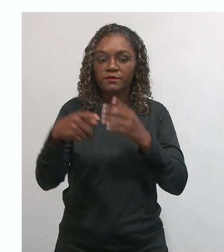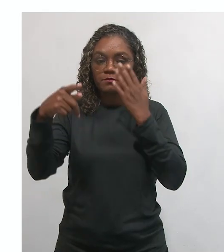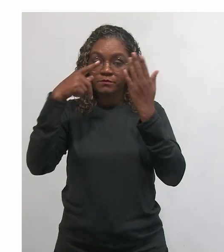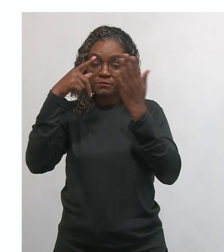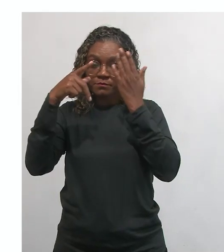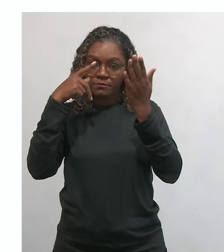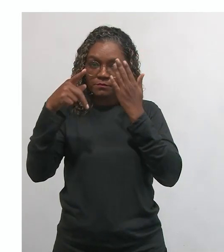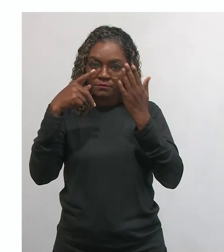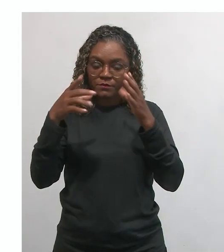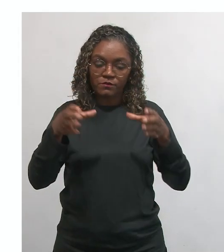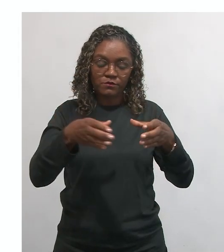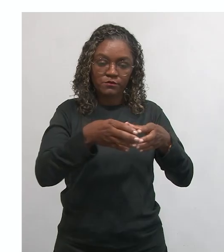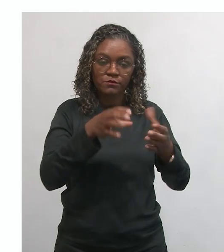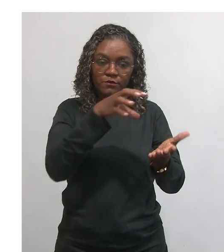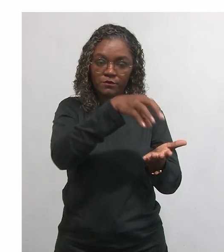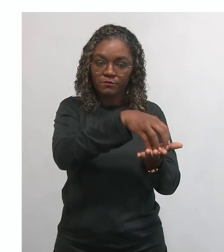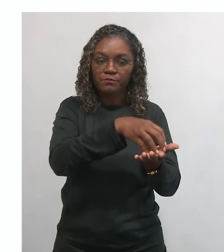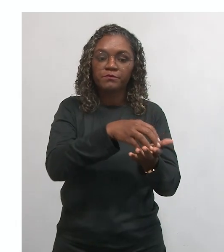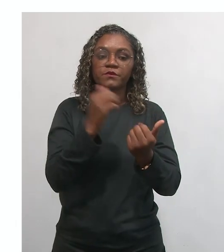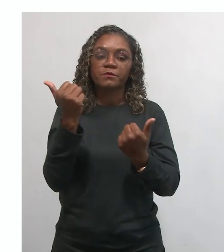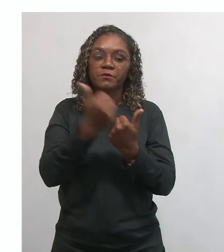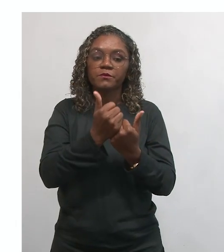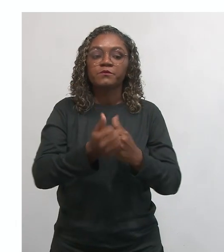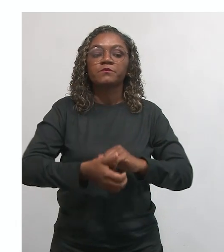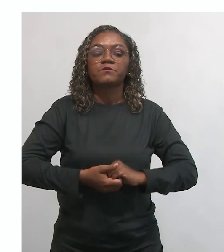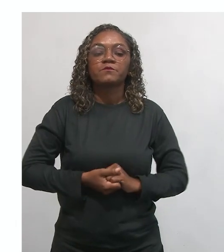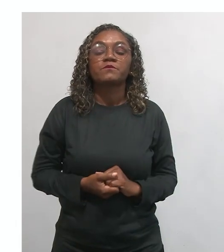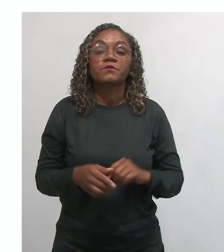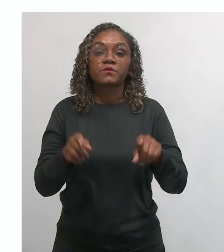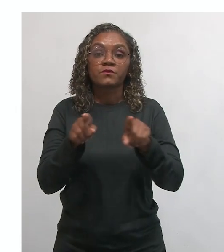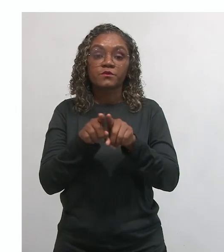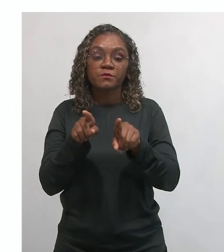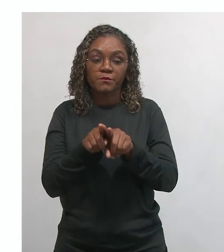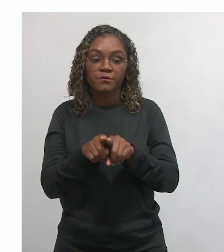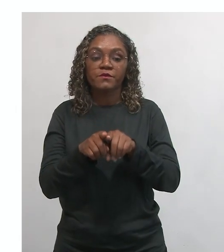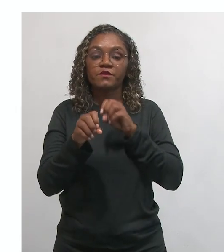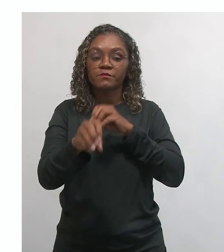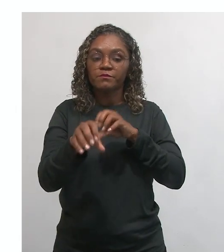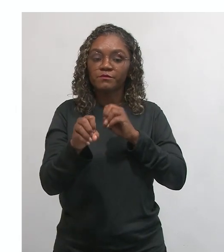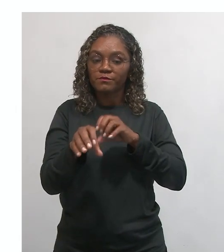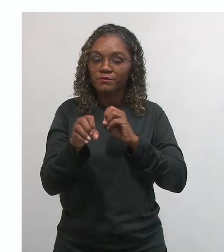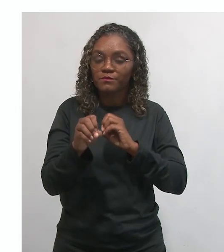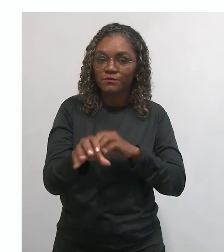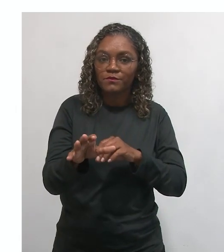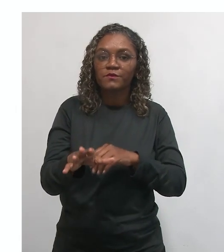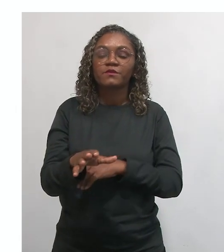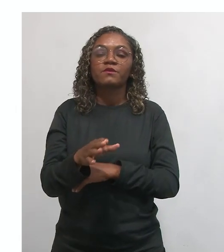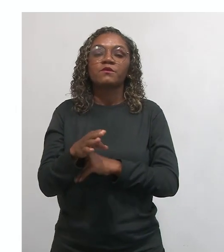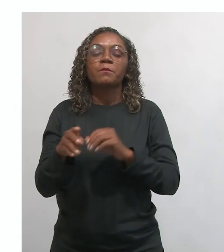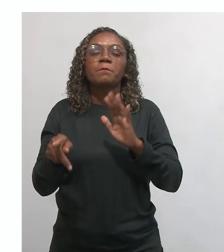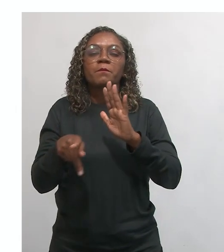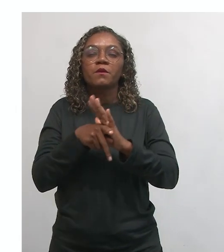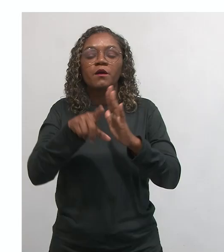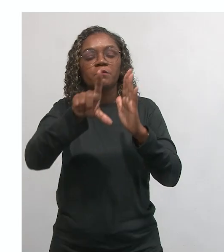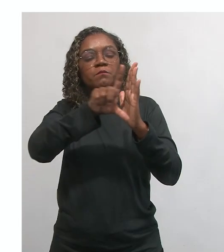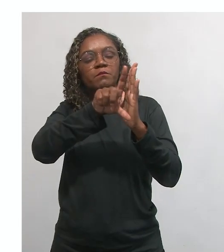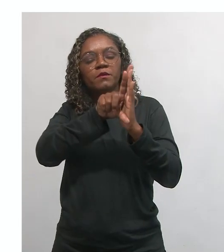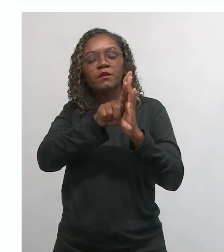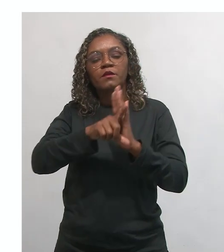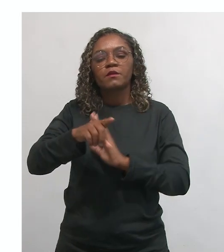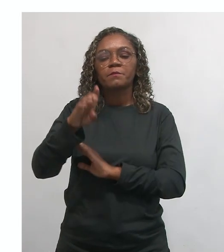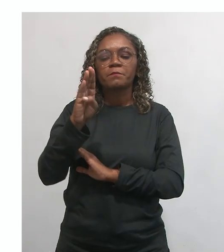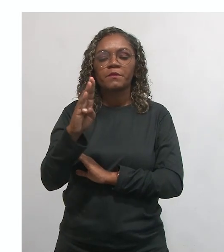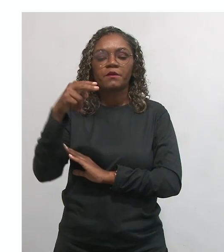Institucional, articuladora da Base Nacional Comum Curricular no estado de Rondônia, no período